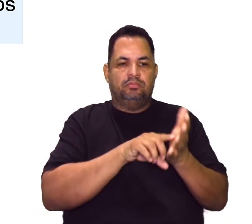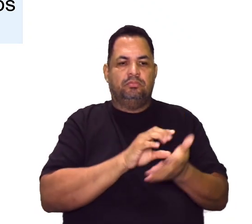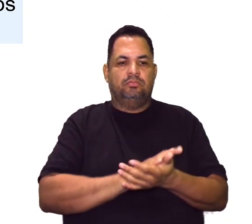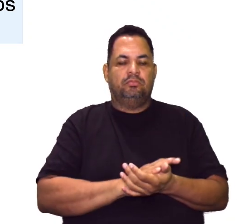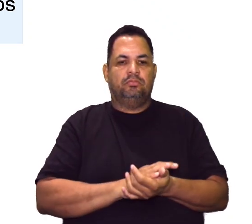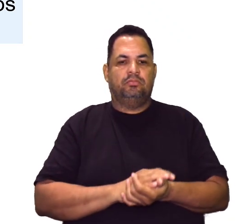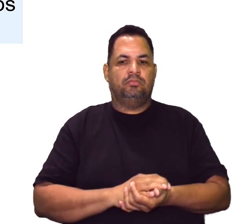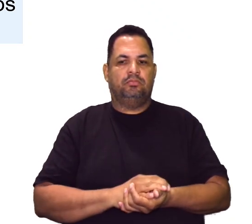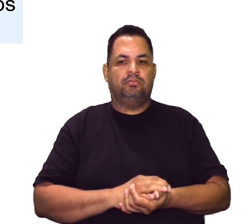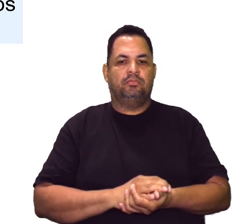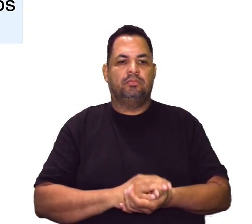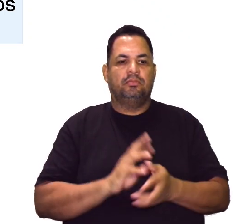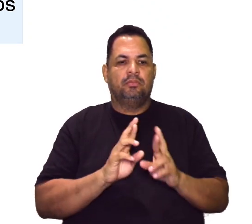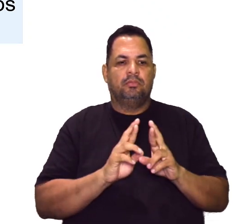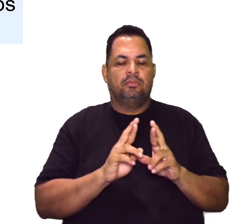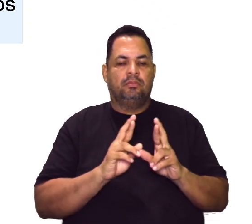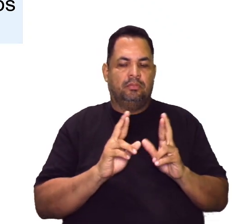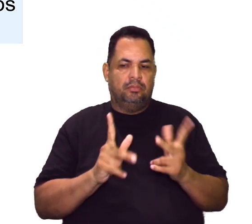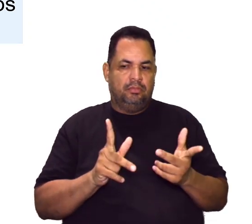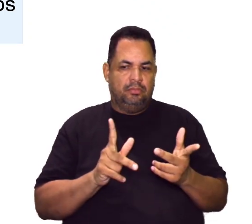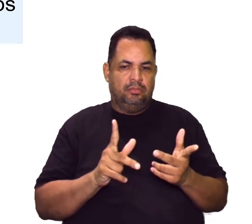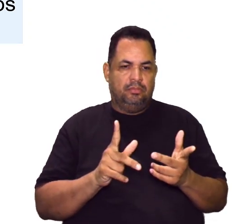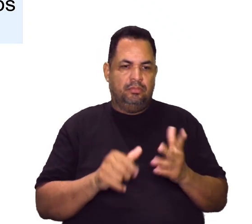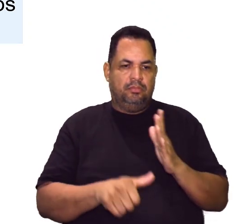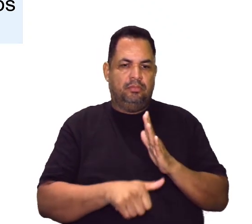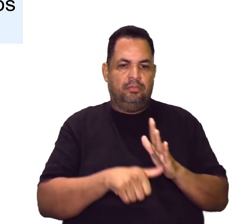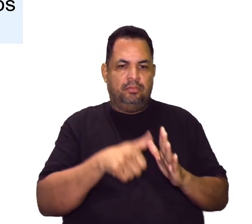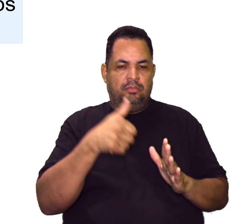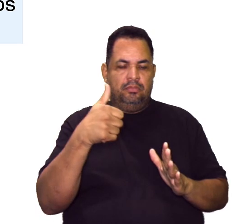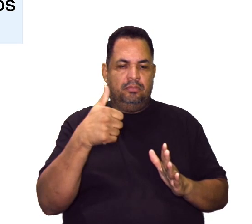Primeiro, a diferença de